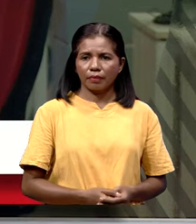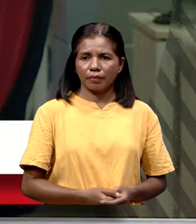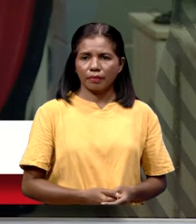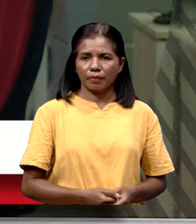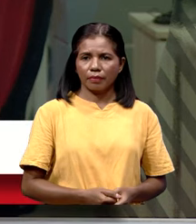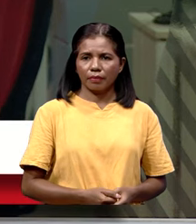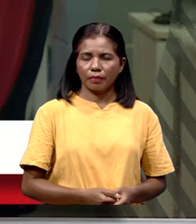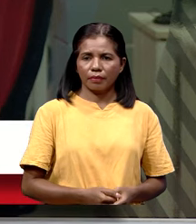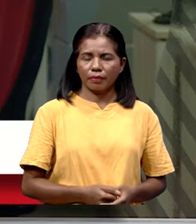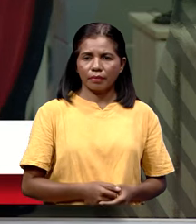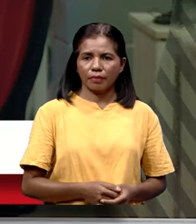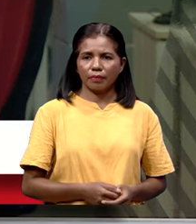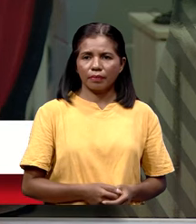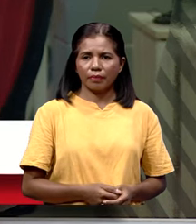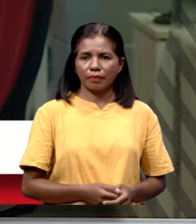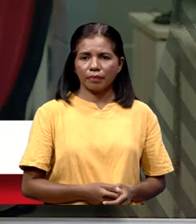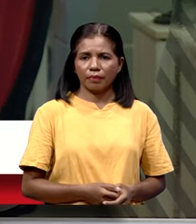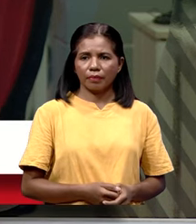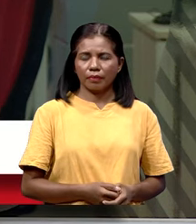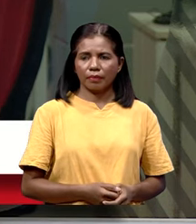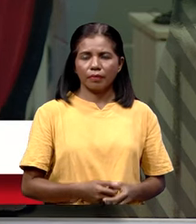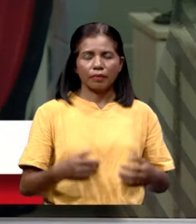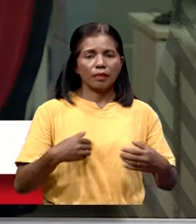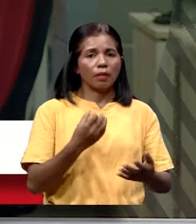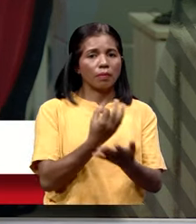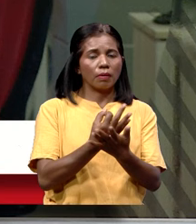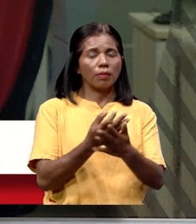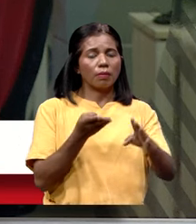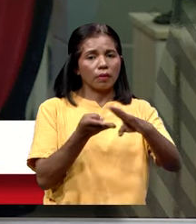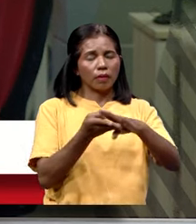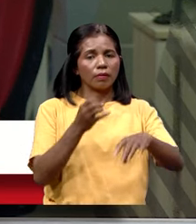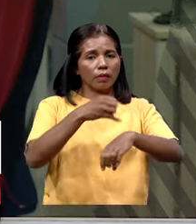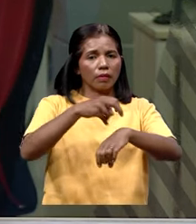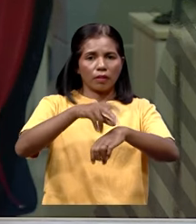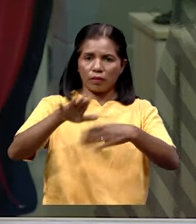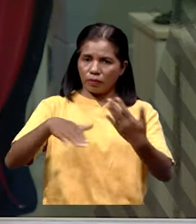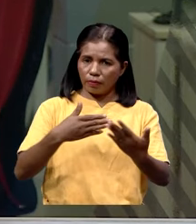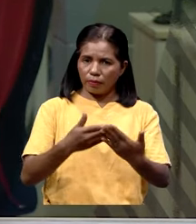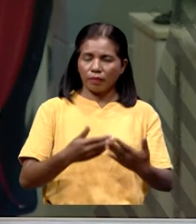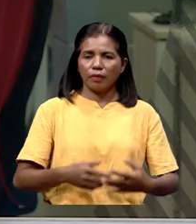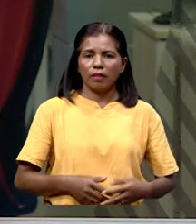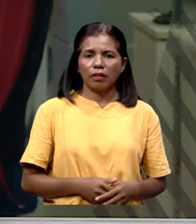O Parlamento Nacional preocupa o governo e a maneira empresta o Samba Banco Internacional Sira.